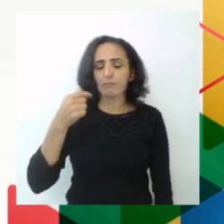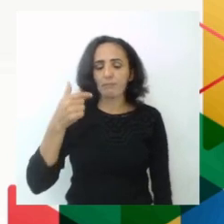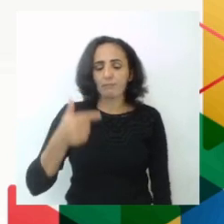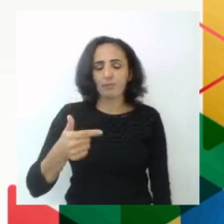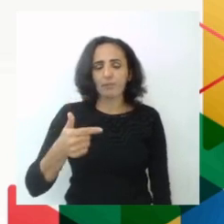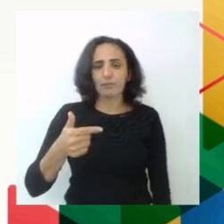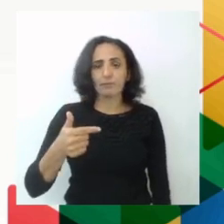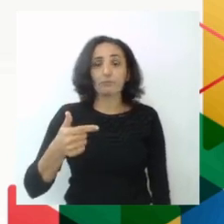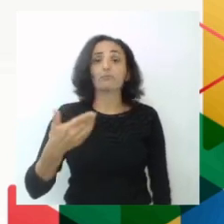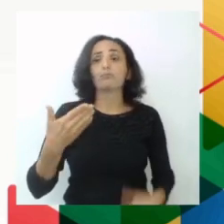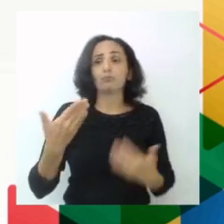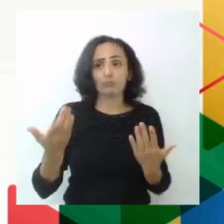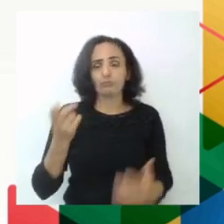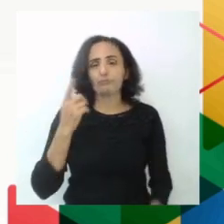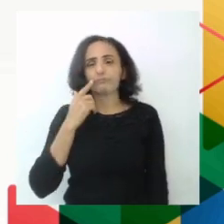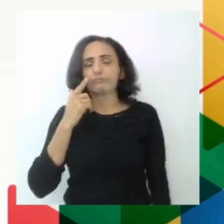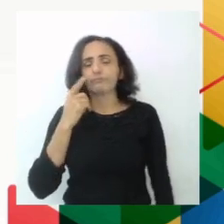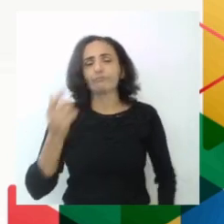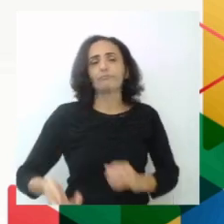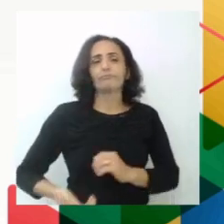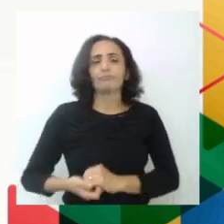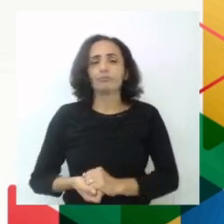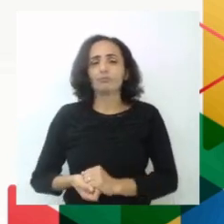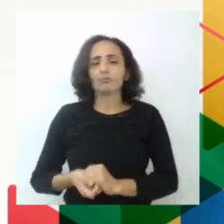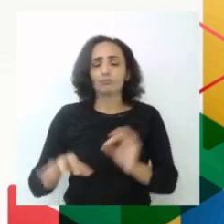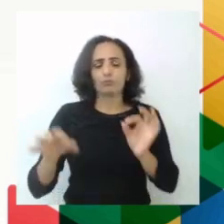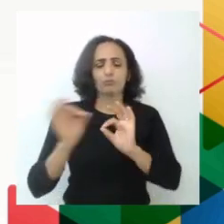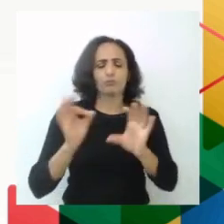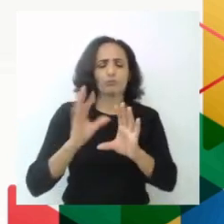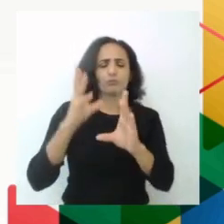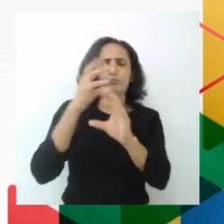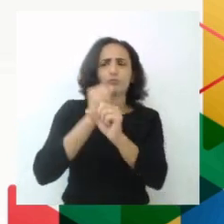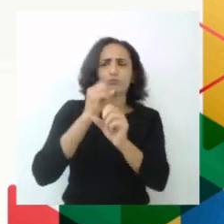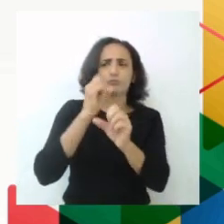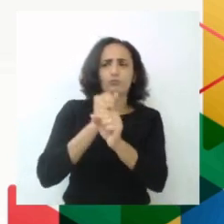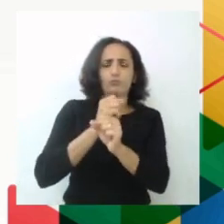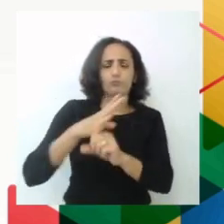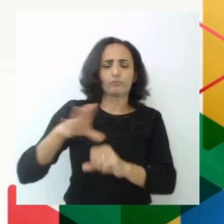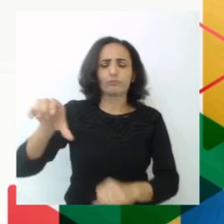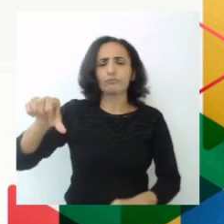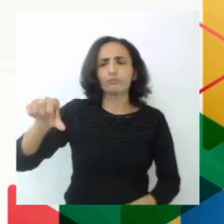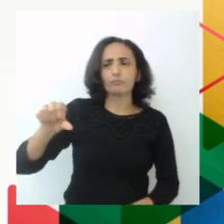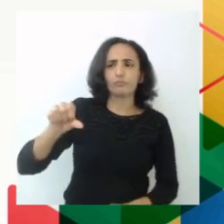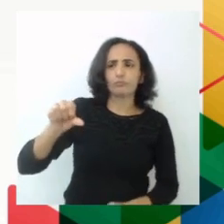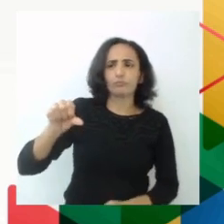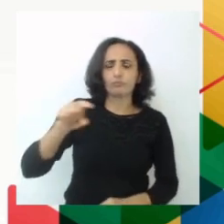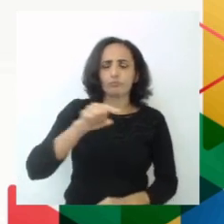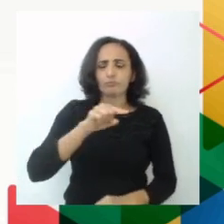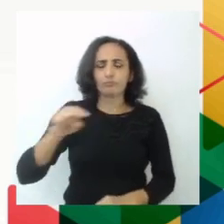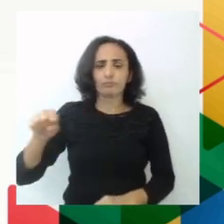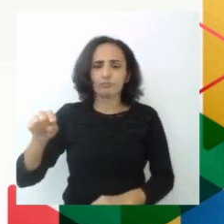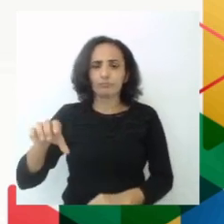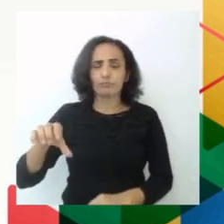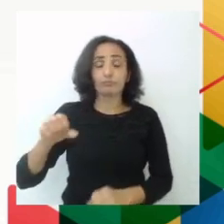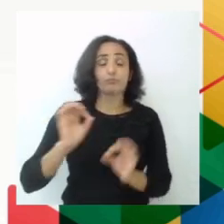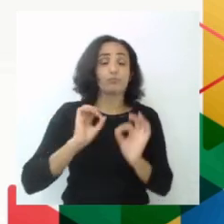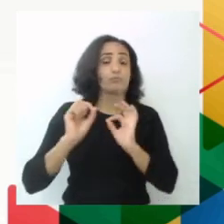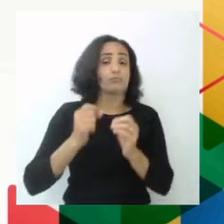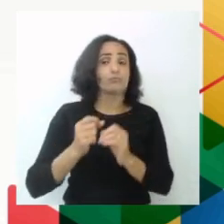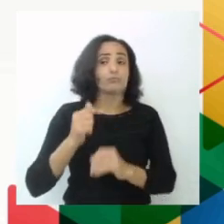fatorial. Desenvolve aí, fica 9 fatorial, 7, aí 9 menos 2 dá